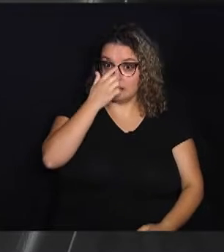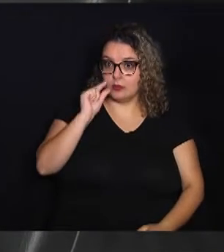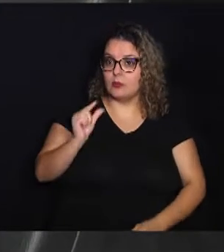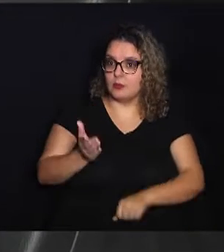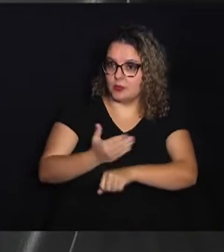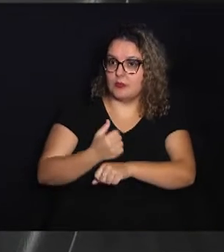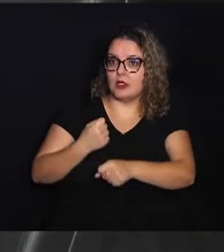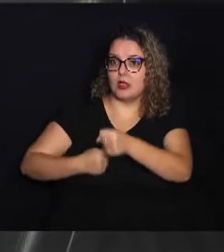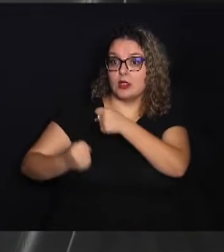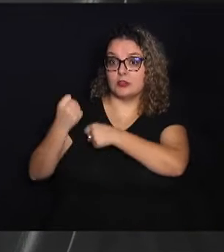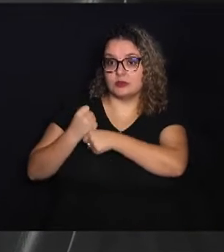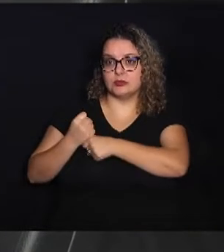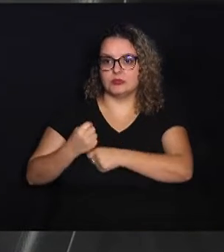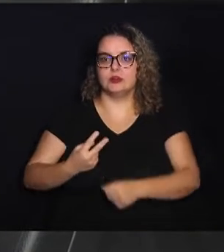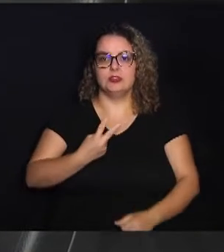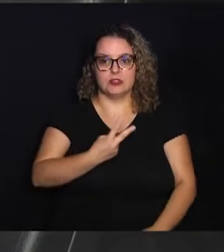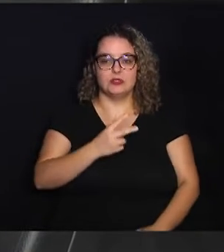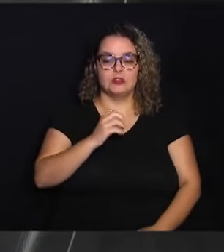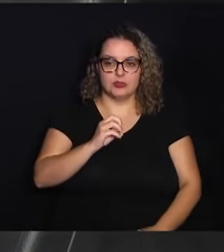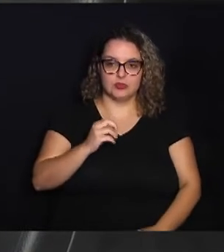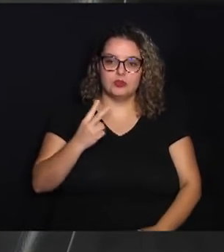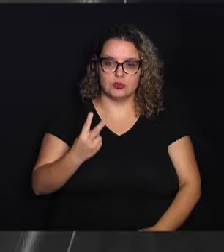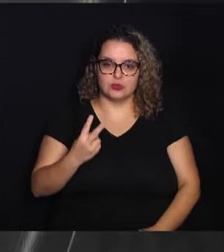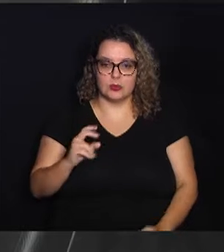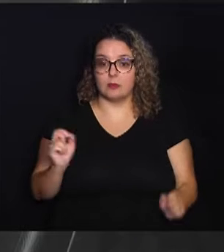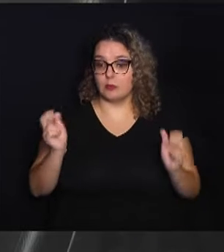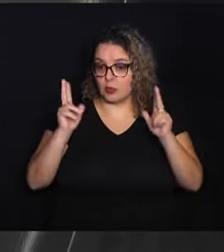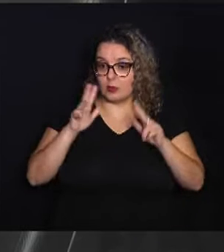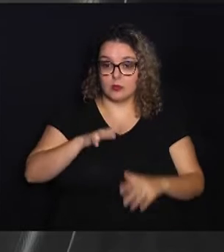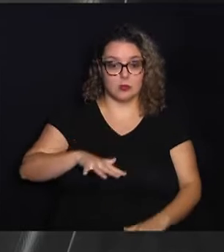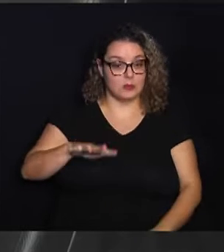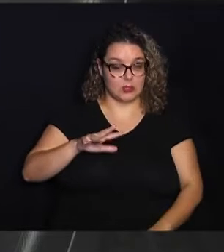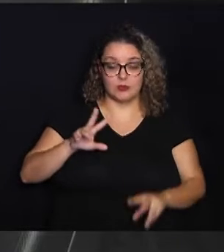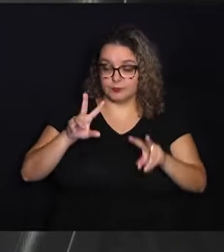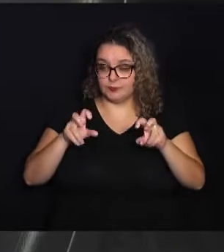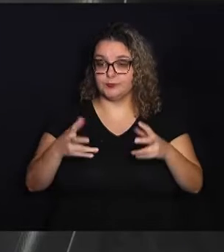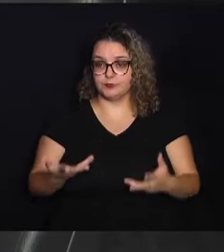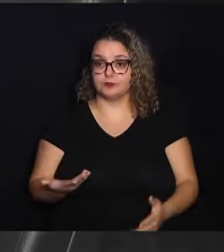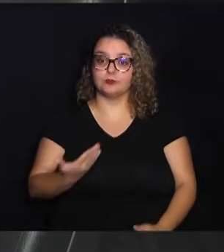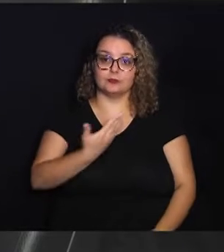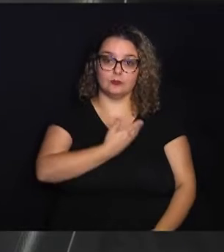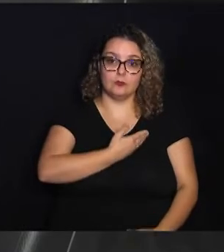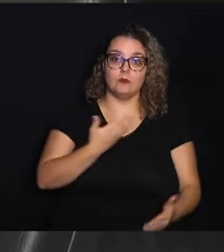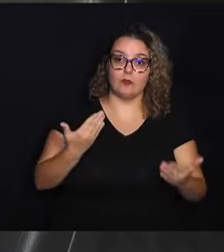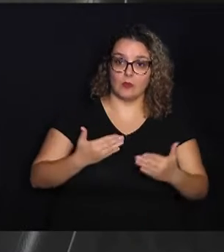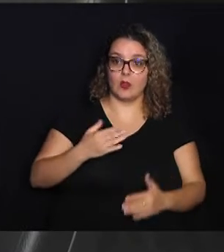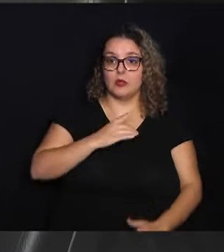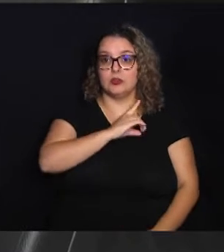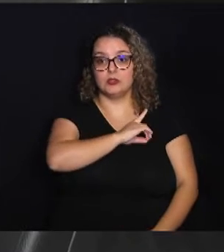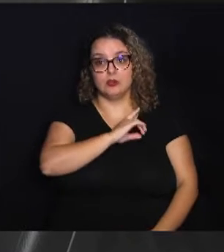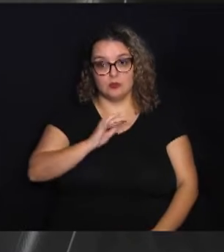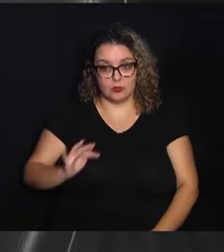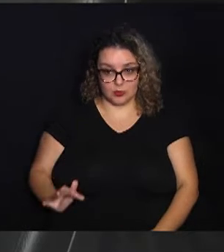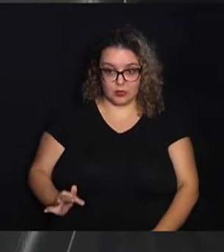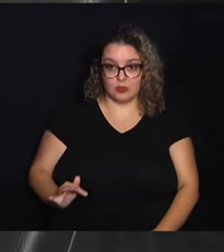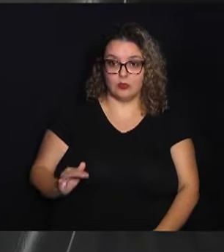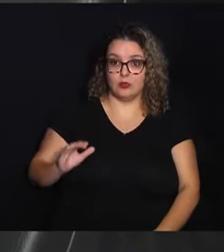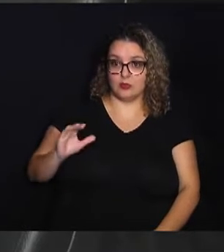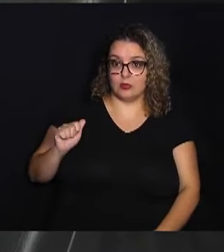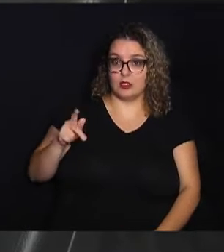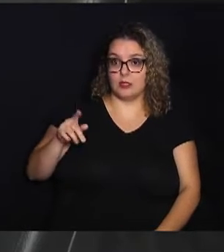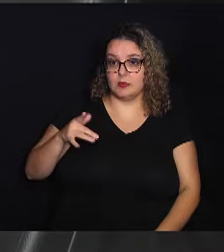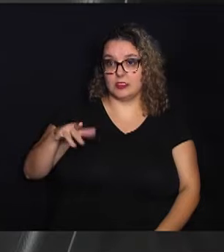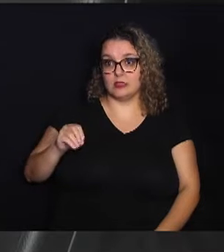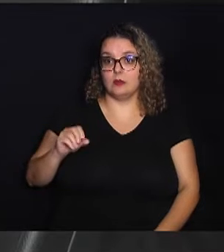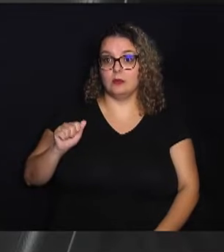alguns anos antes. Na verdade, em 2002, eu despertei para esse assunto, um amigo que hoje é deputado federal, que é o capitão